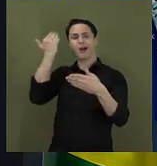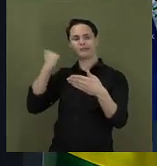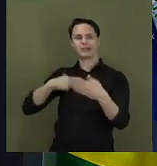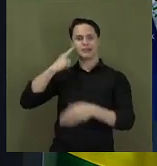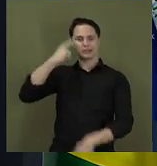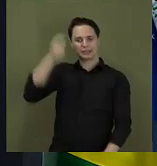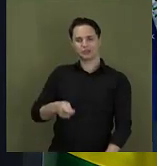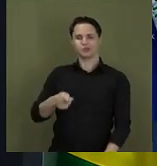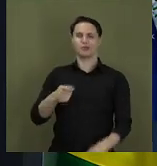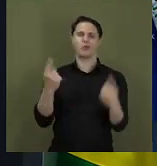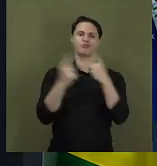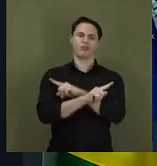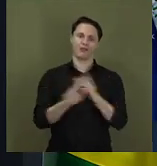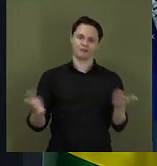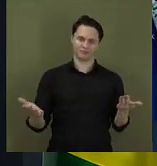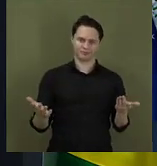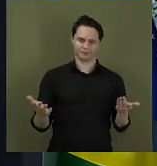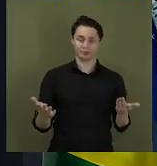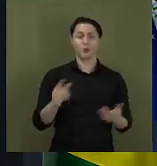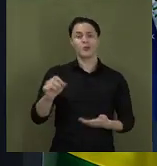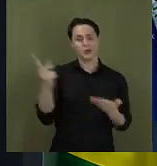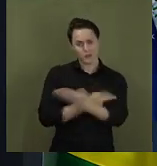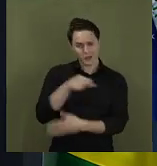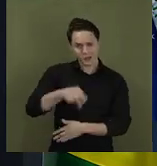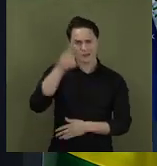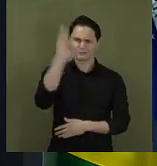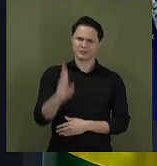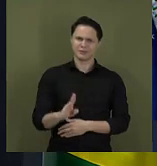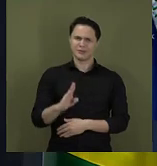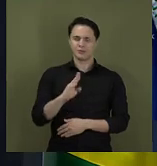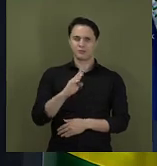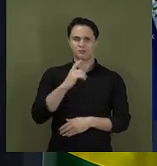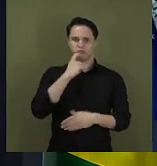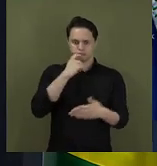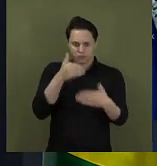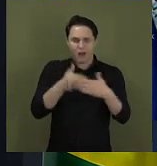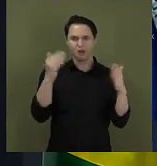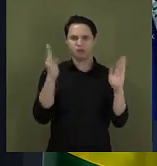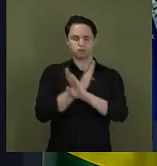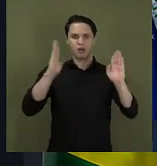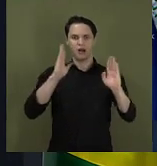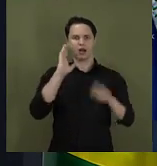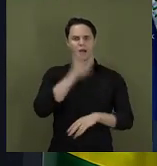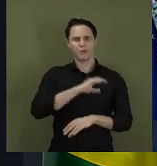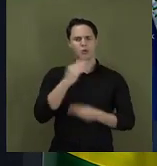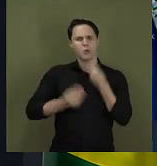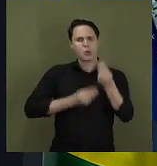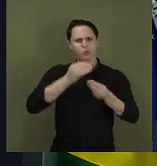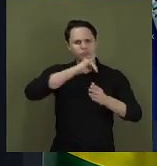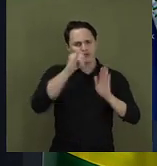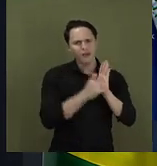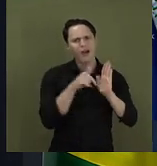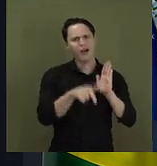exatamente o contrário. O que ocorreu no Brasil em tão pouco tempo para justificar mudança tão